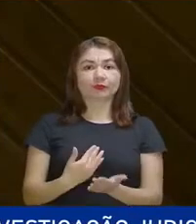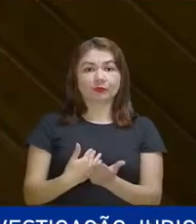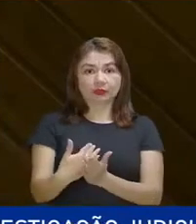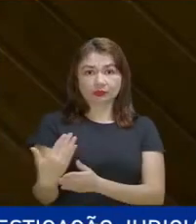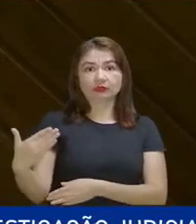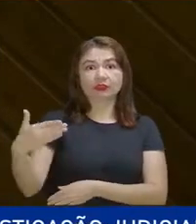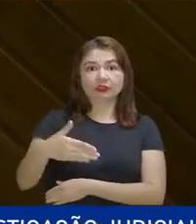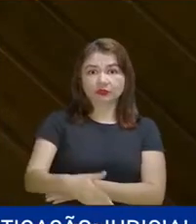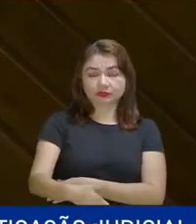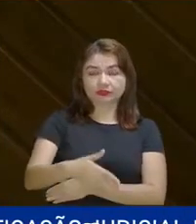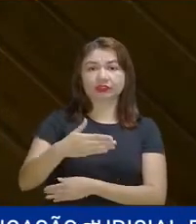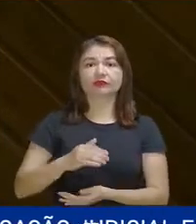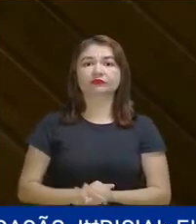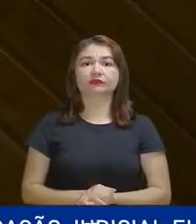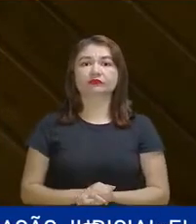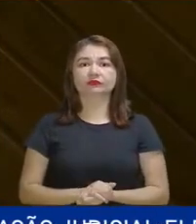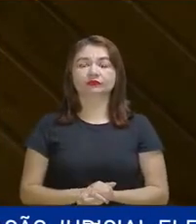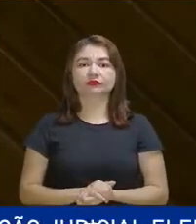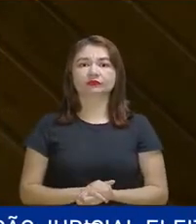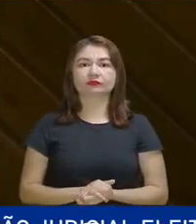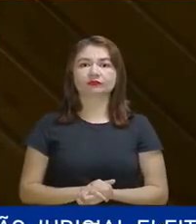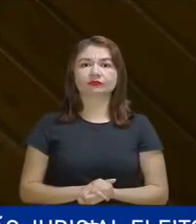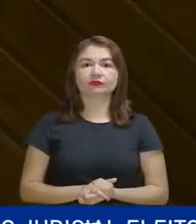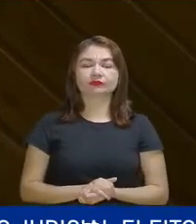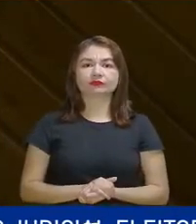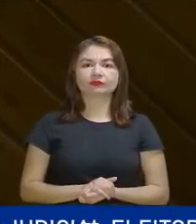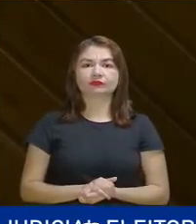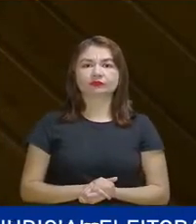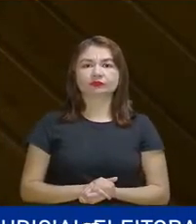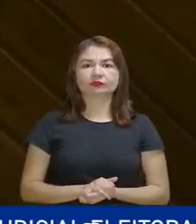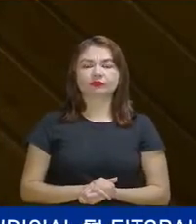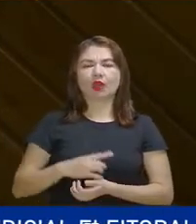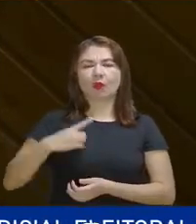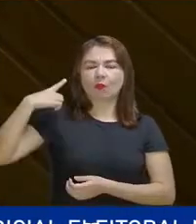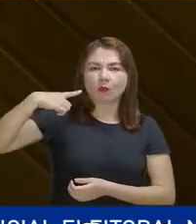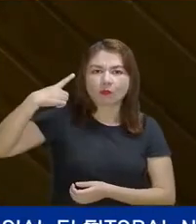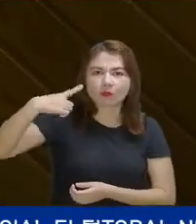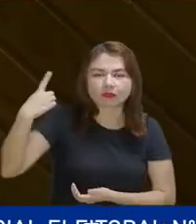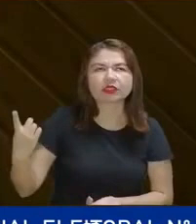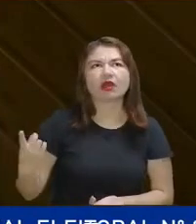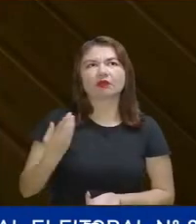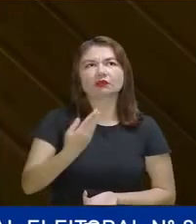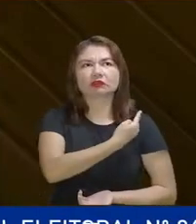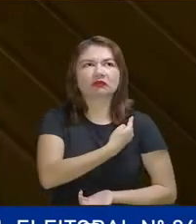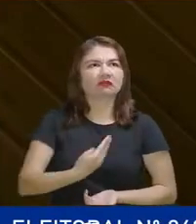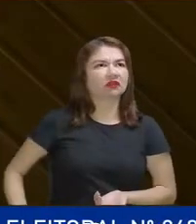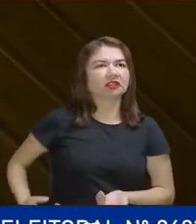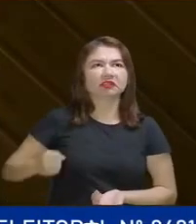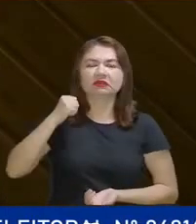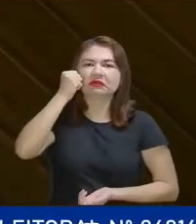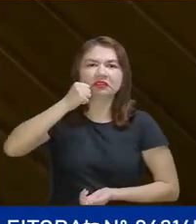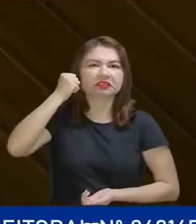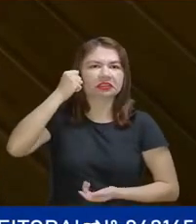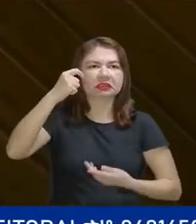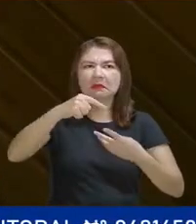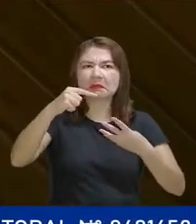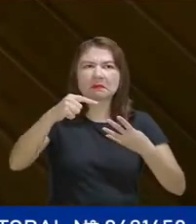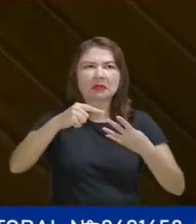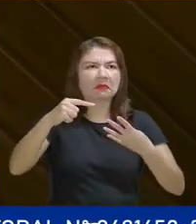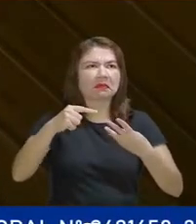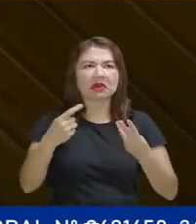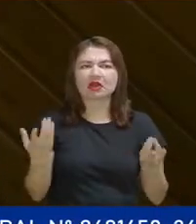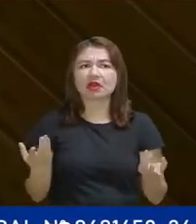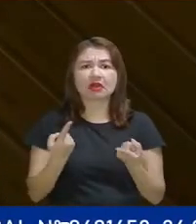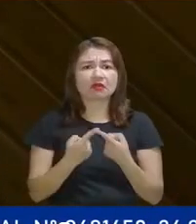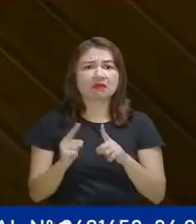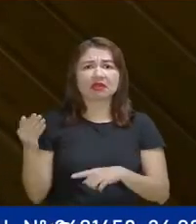como qualificada ao cargo de deputada, ao cargo de governadora, senadora, mas